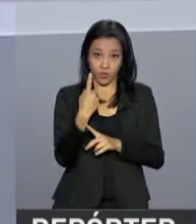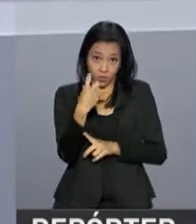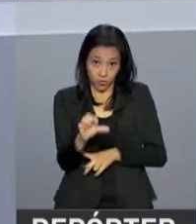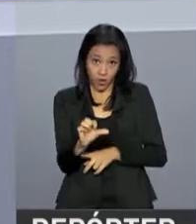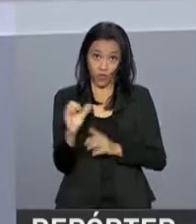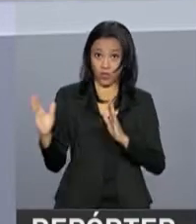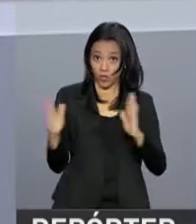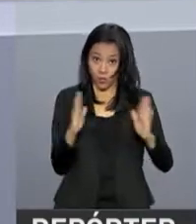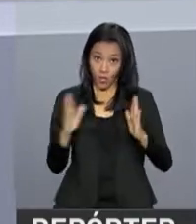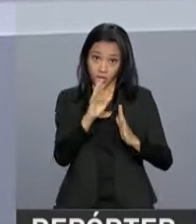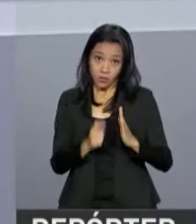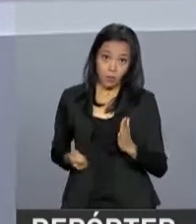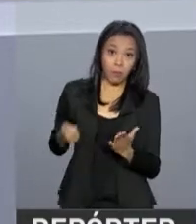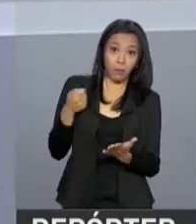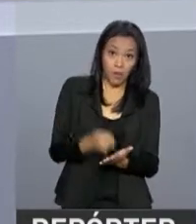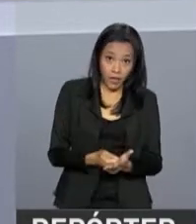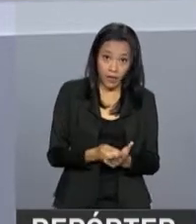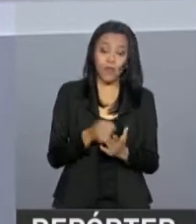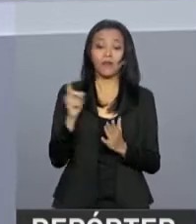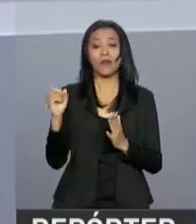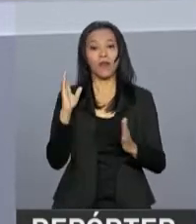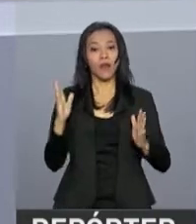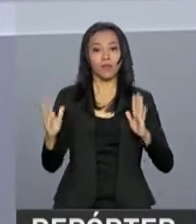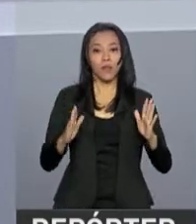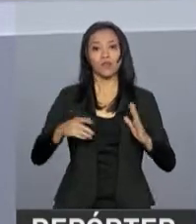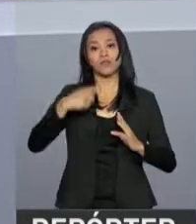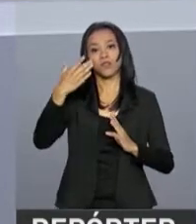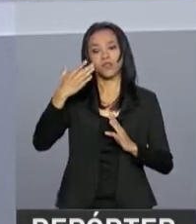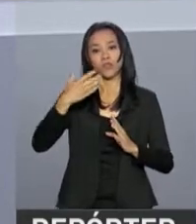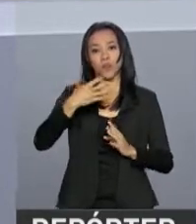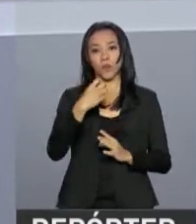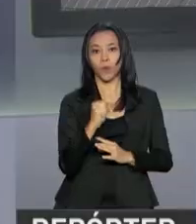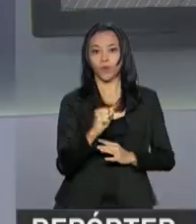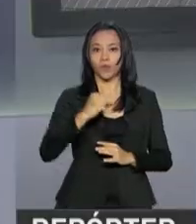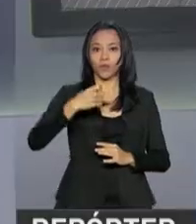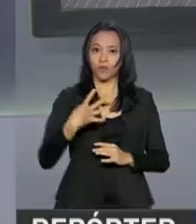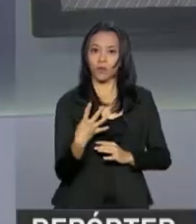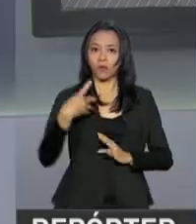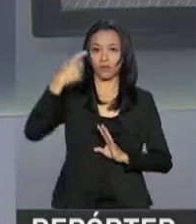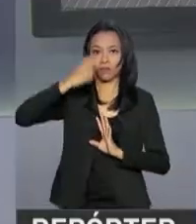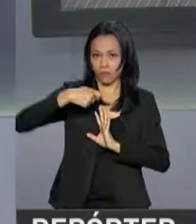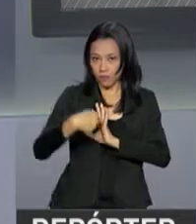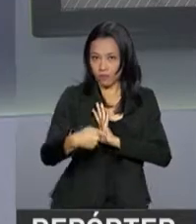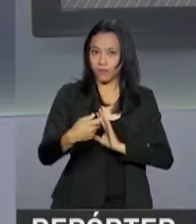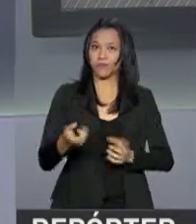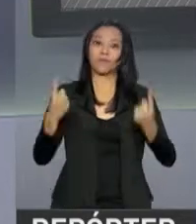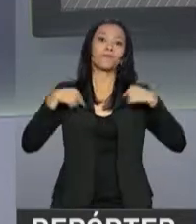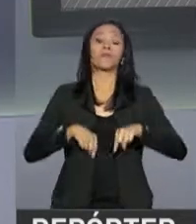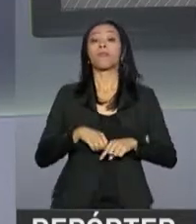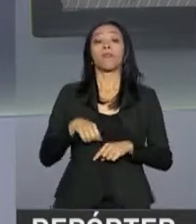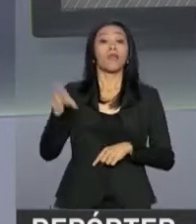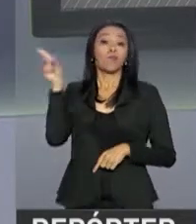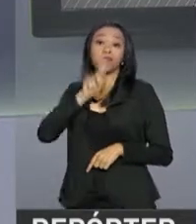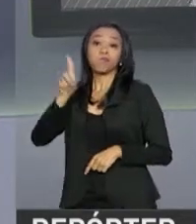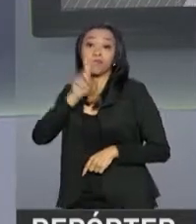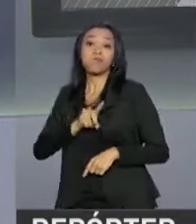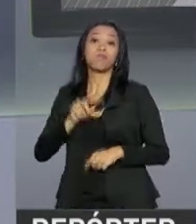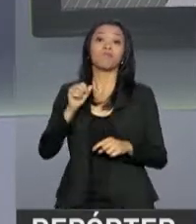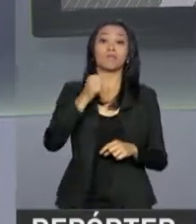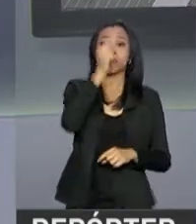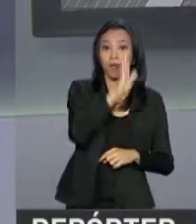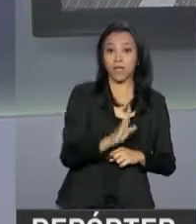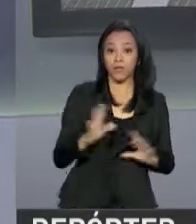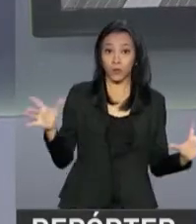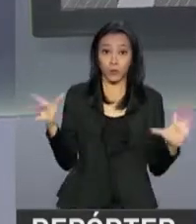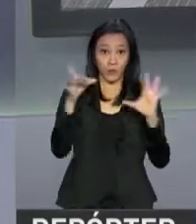prazo para pagamento dos equipamentos de até 84 meses estados unidos e brasil querem se unir no combate ao